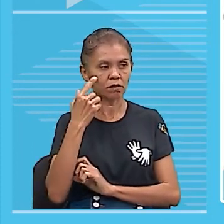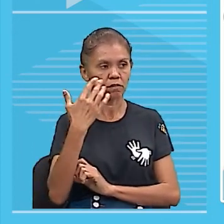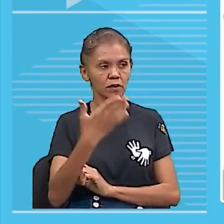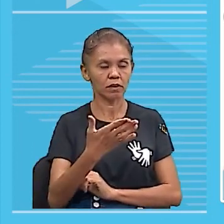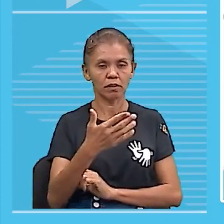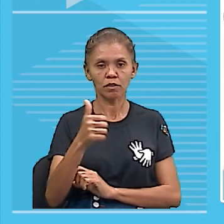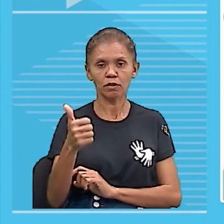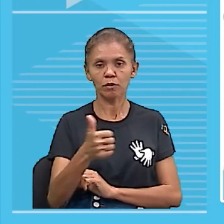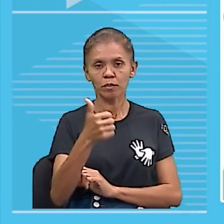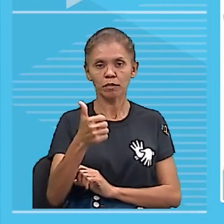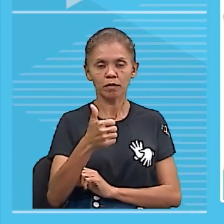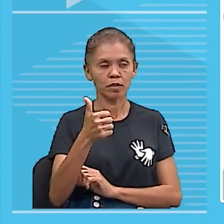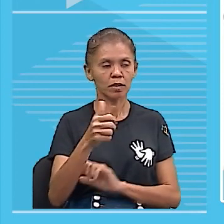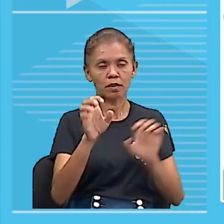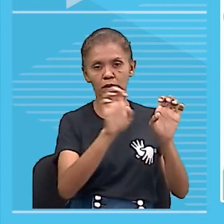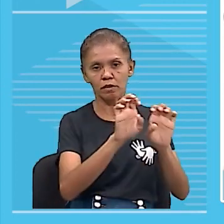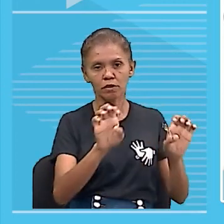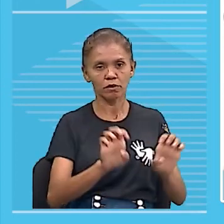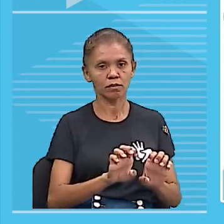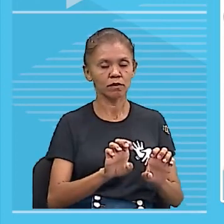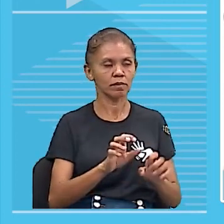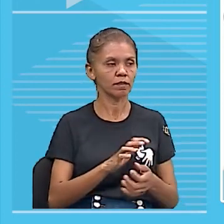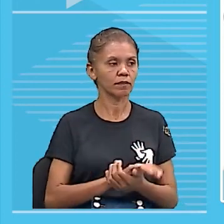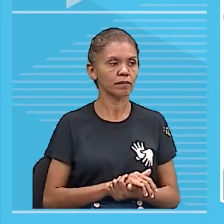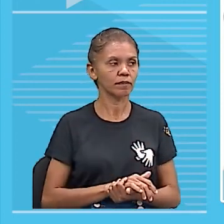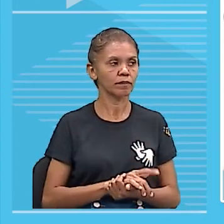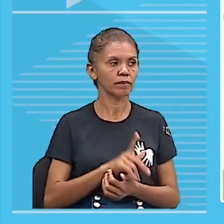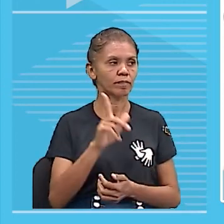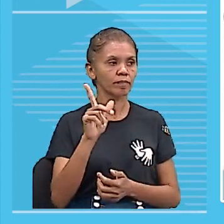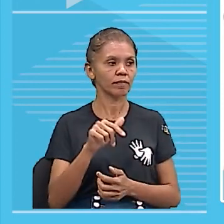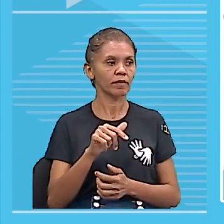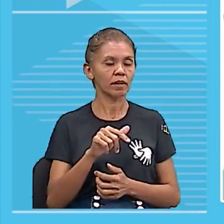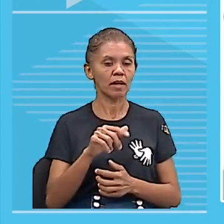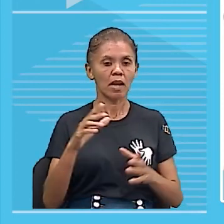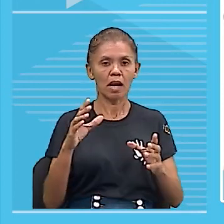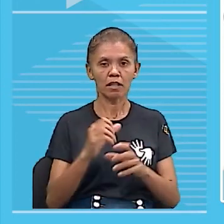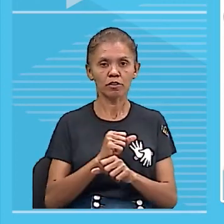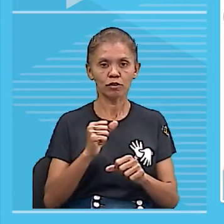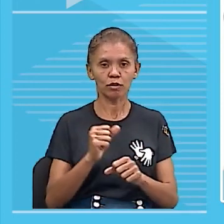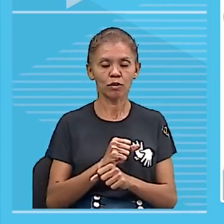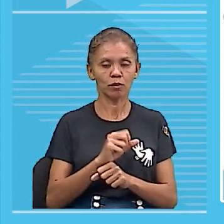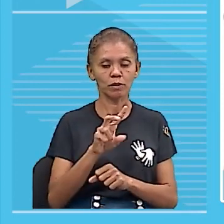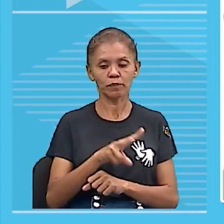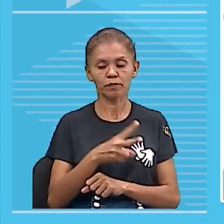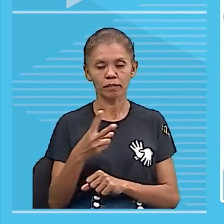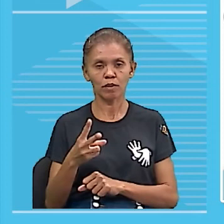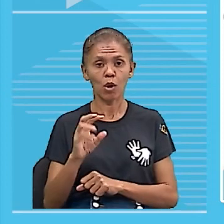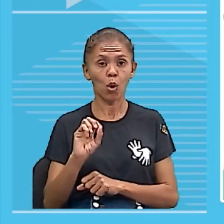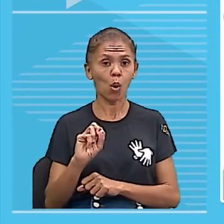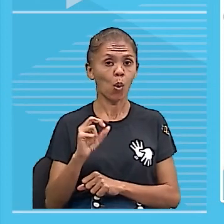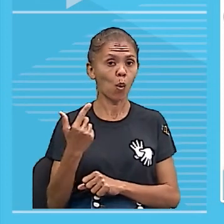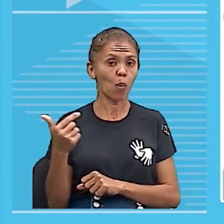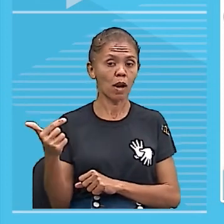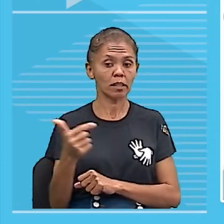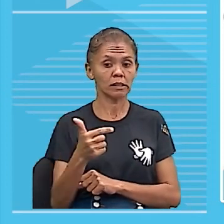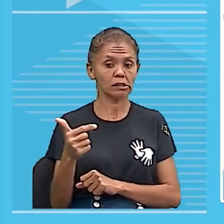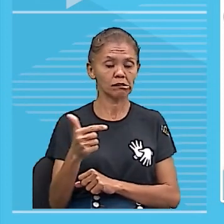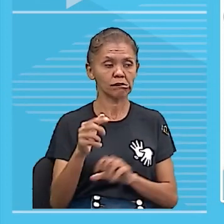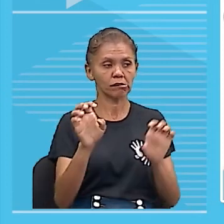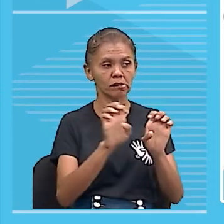quadradinho Azul pode usar a expressão geral que a soma dos inversos ou você pode usar